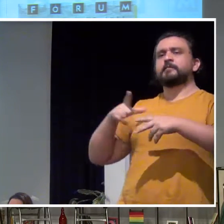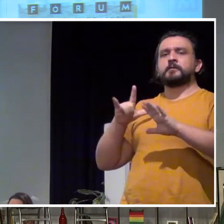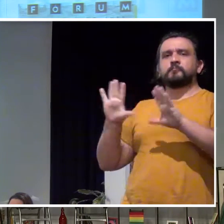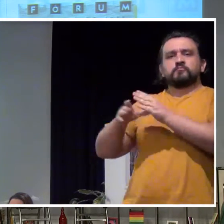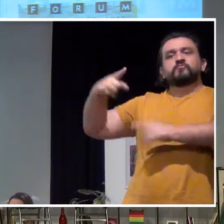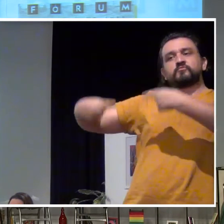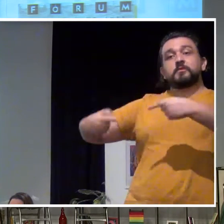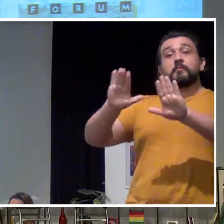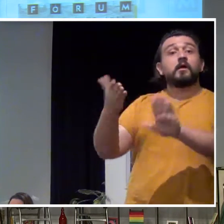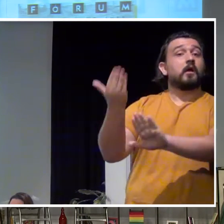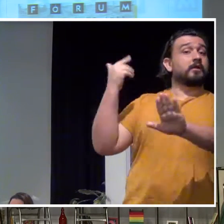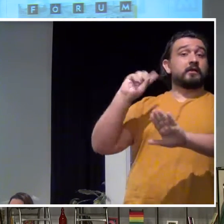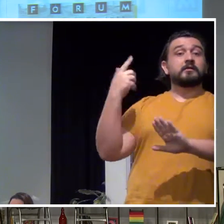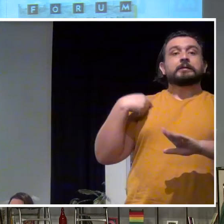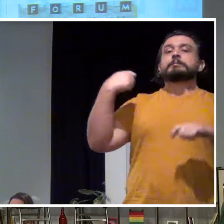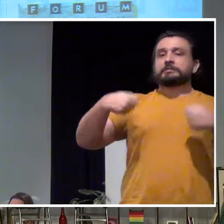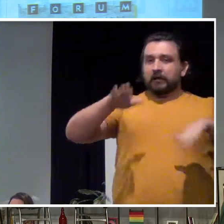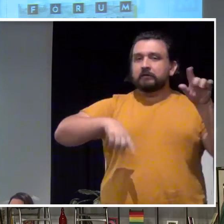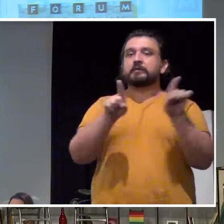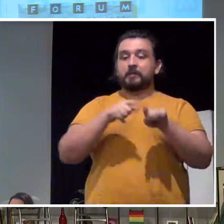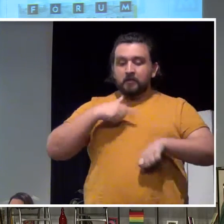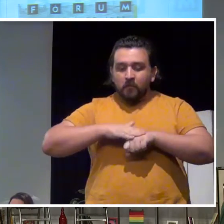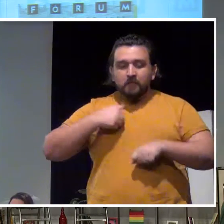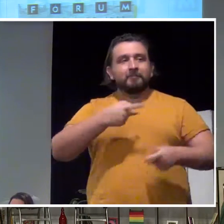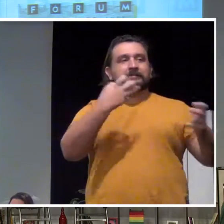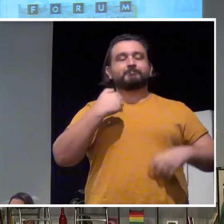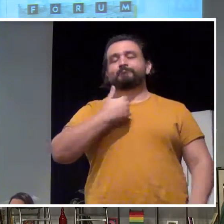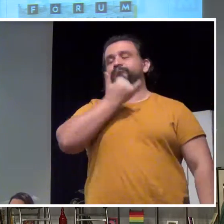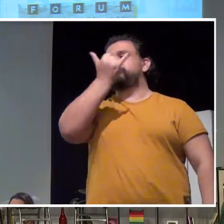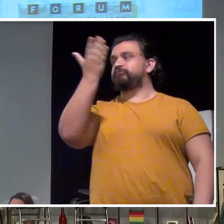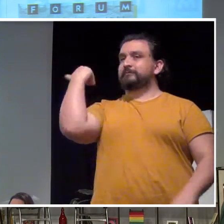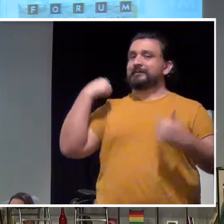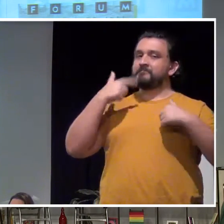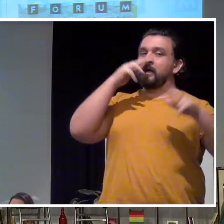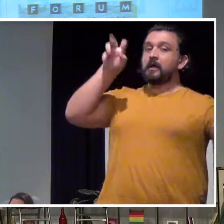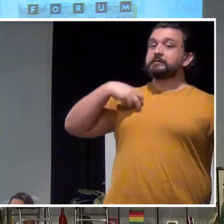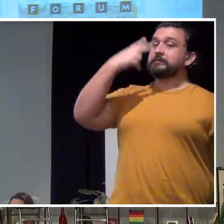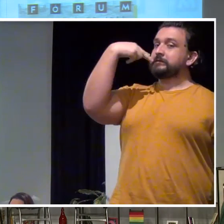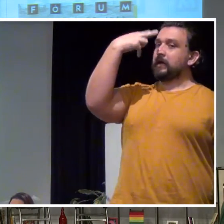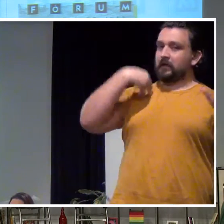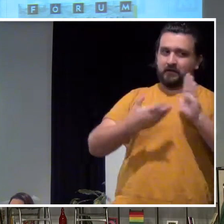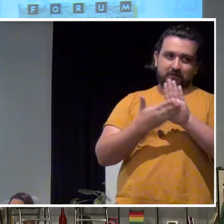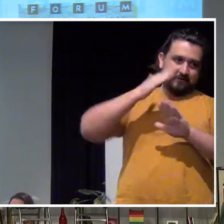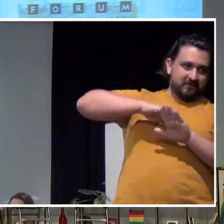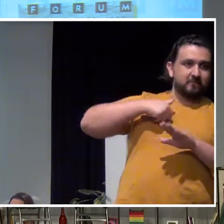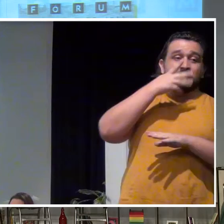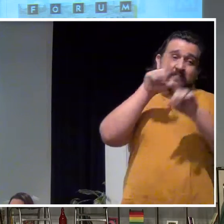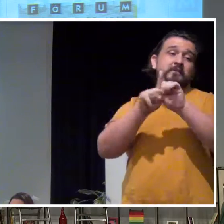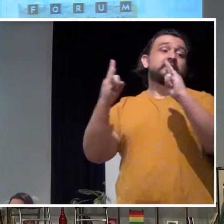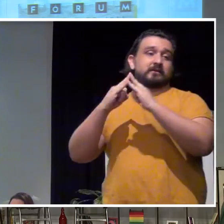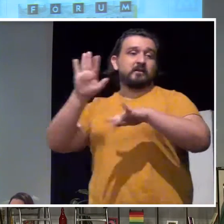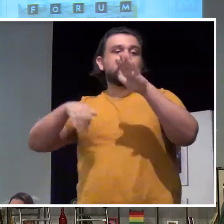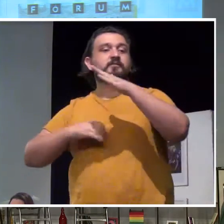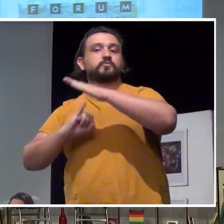discutem, eu precisei conviver com os meus erros, com a minha cegueira, com as dificuldades da instituição.